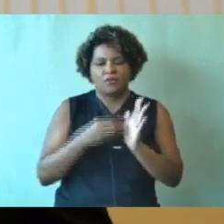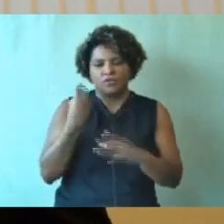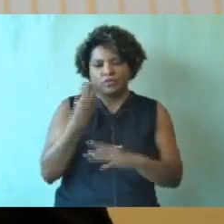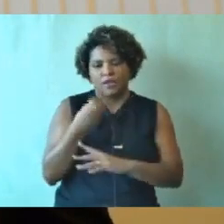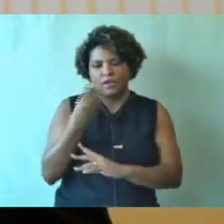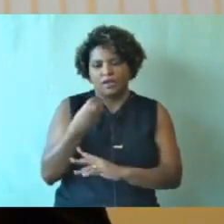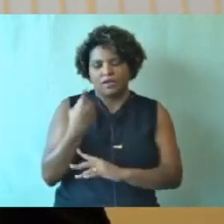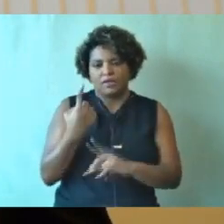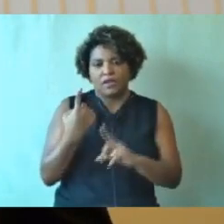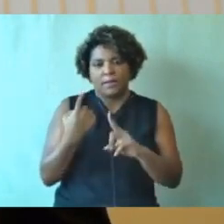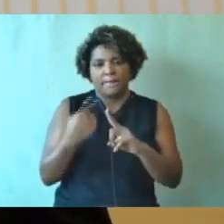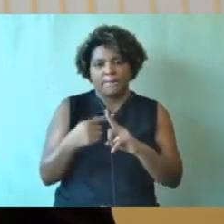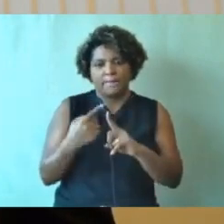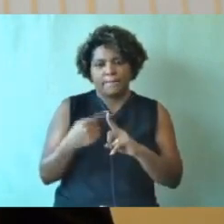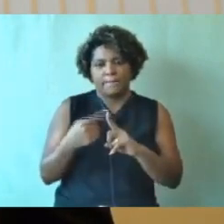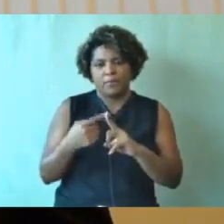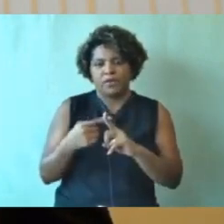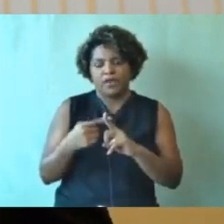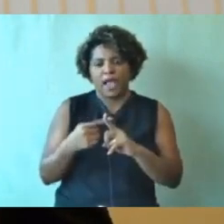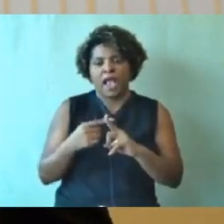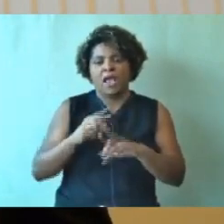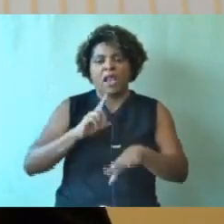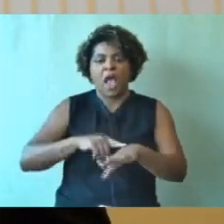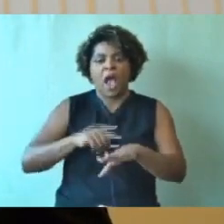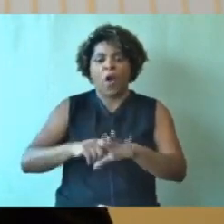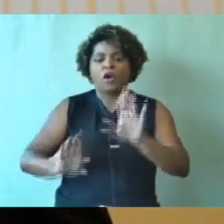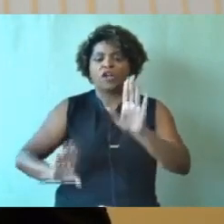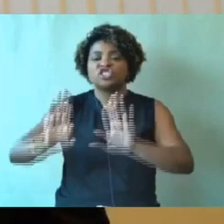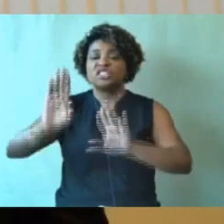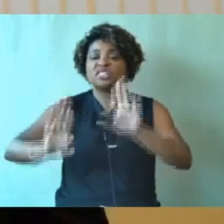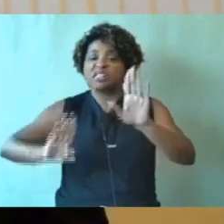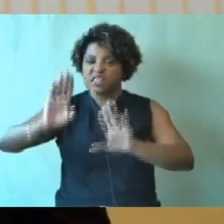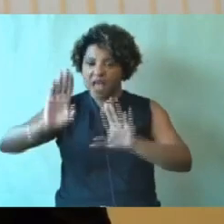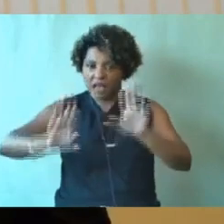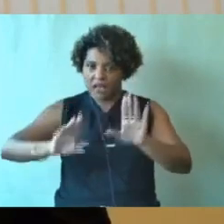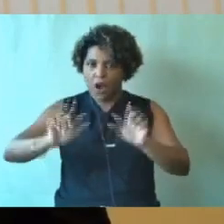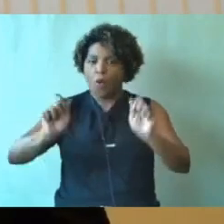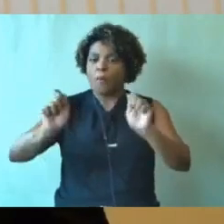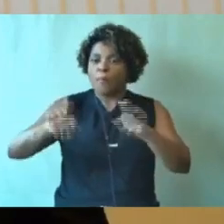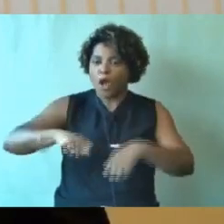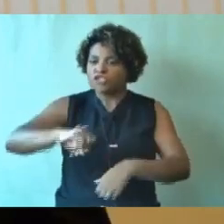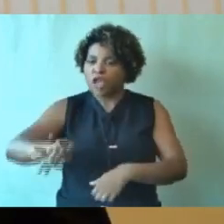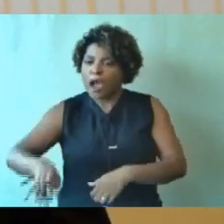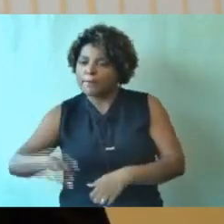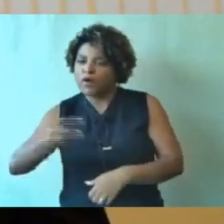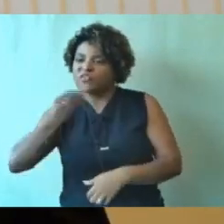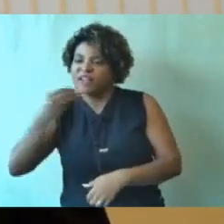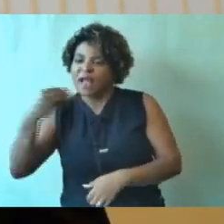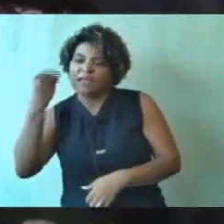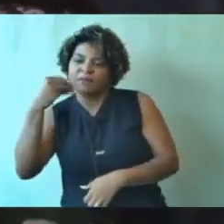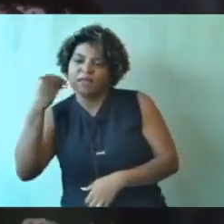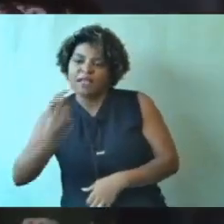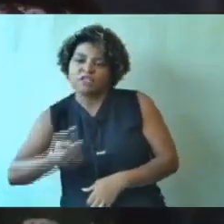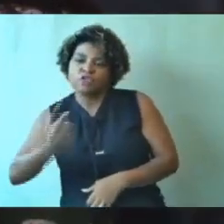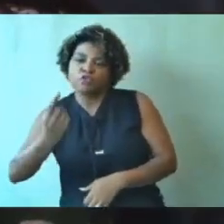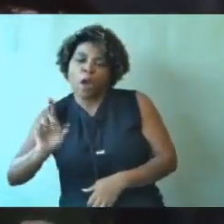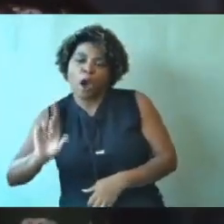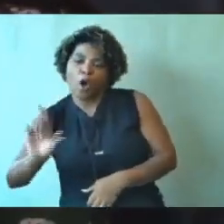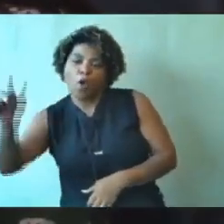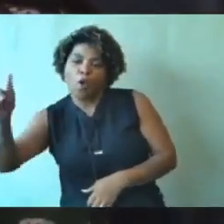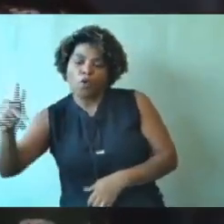Porque você, na licitação, pode acumular a experiência de um para o outro. Se eu quiser, por exemplo, eu, vereadora Eloide